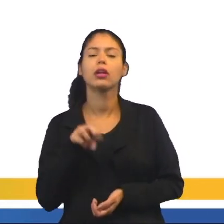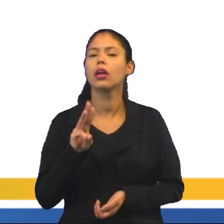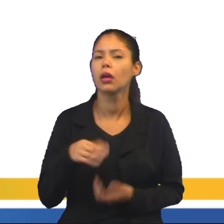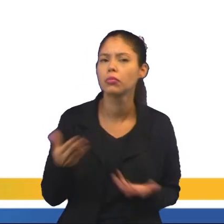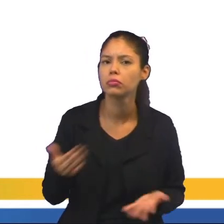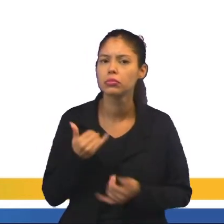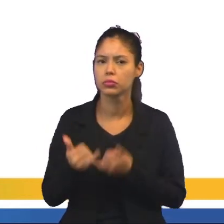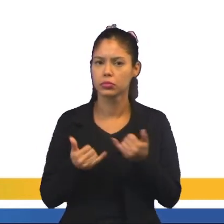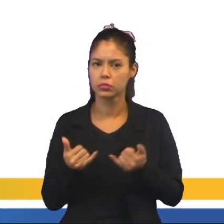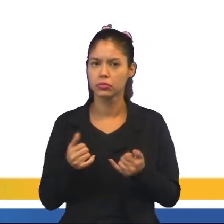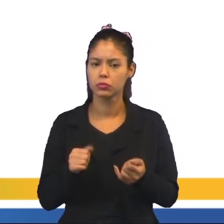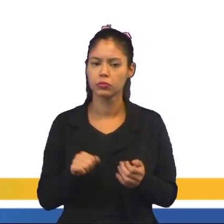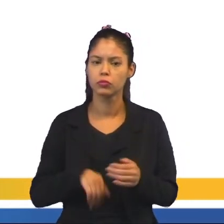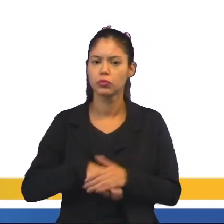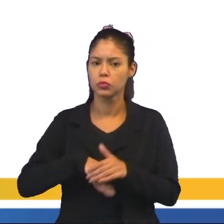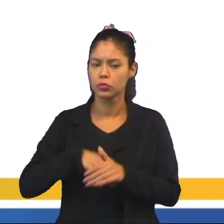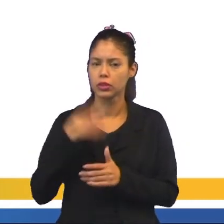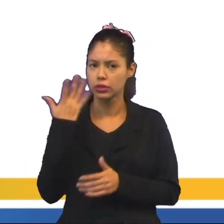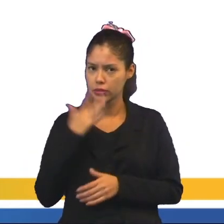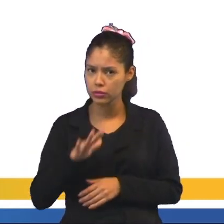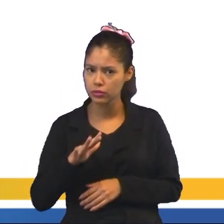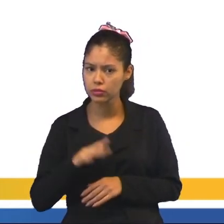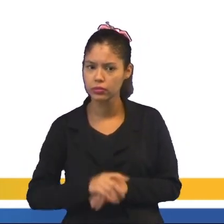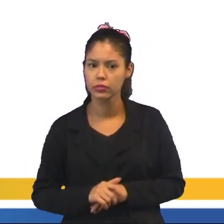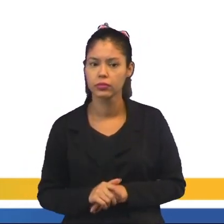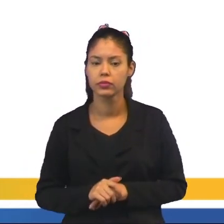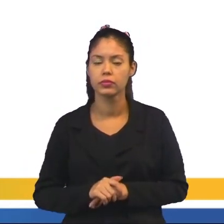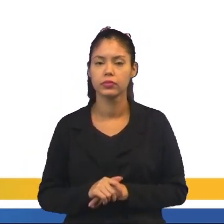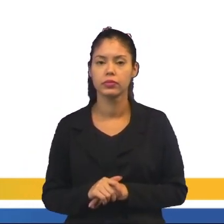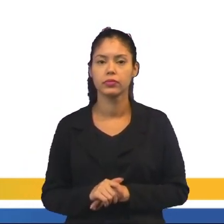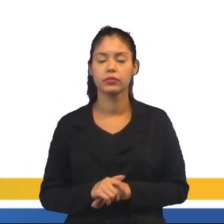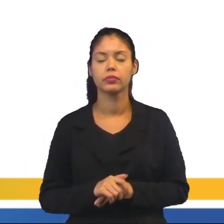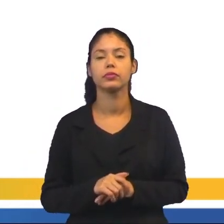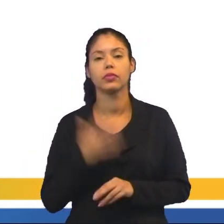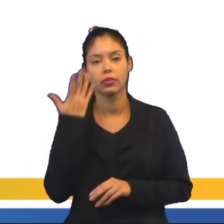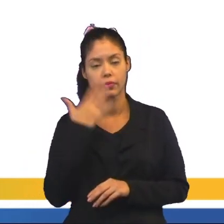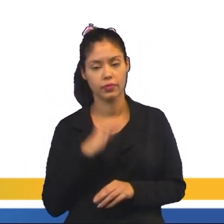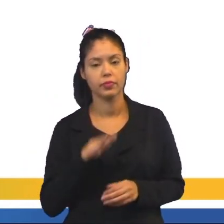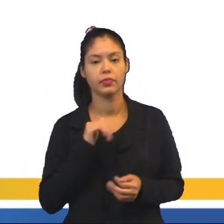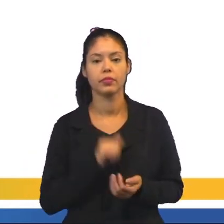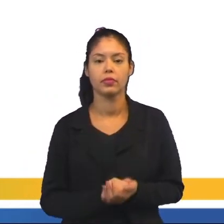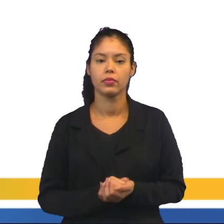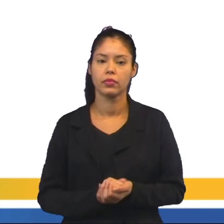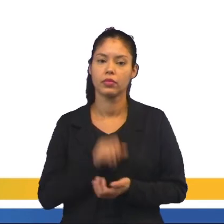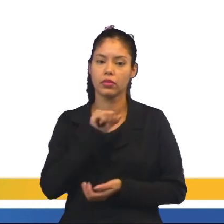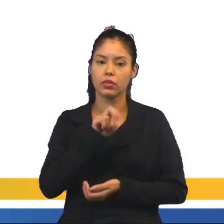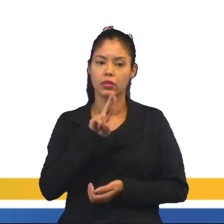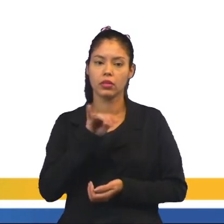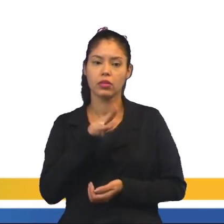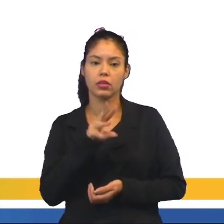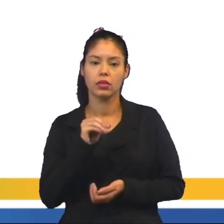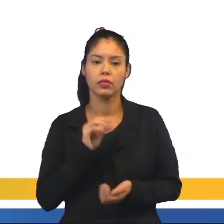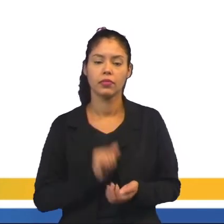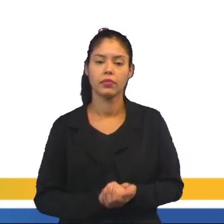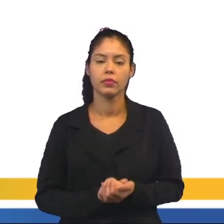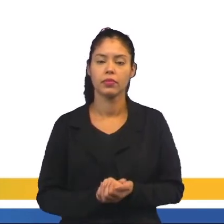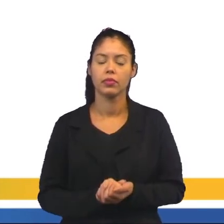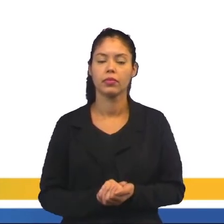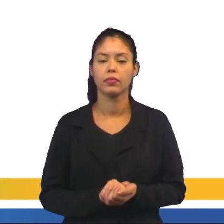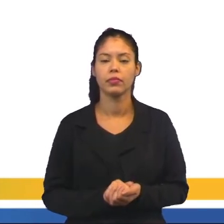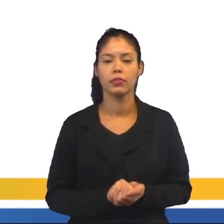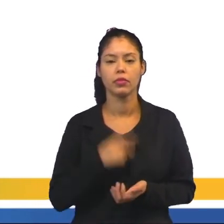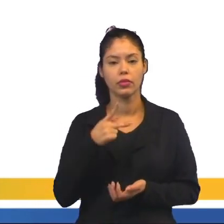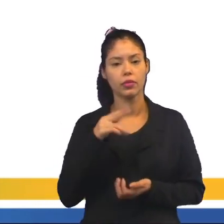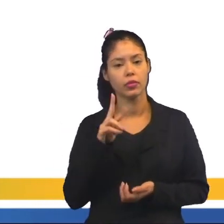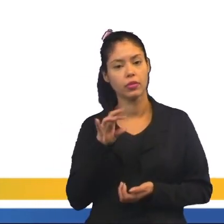é que roga a Pelota né que a gente joga futebol As crianças estão as crianças são sujeitas né Ruivo núcleo do